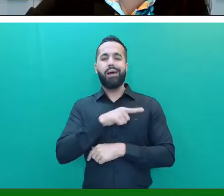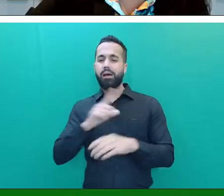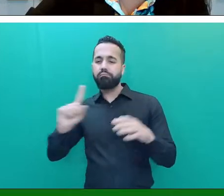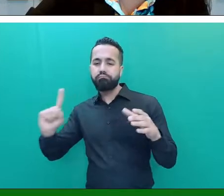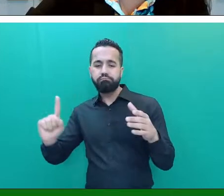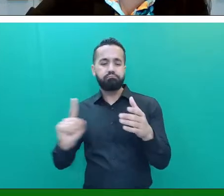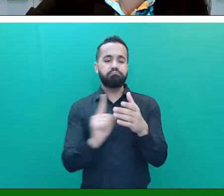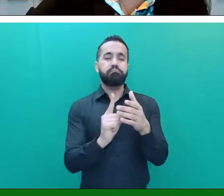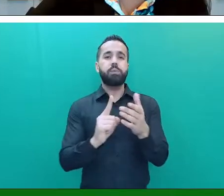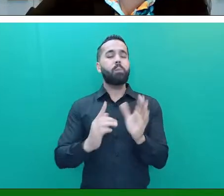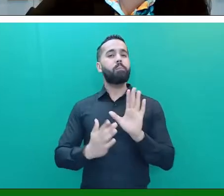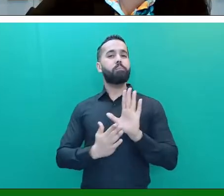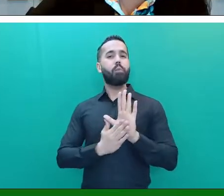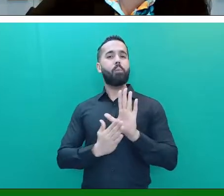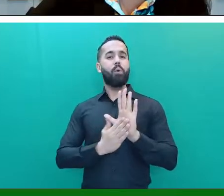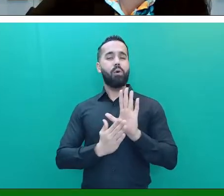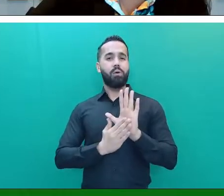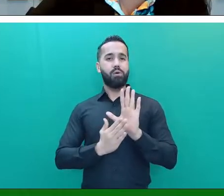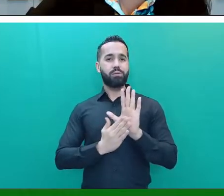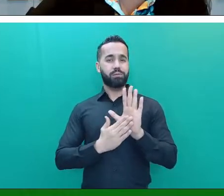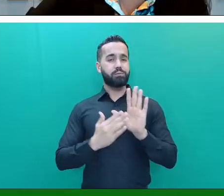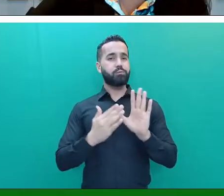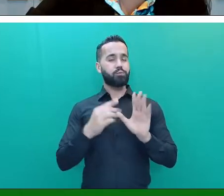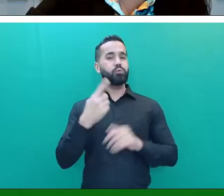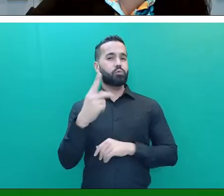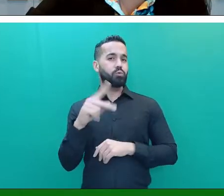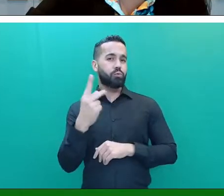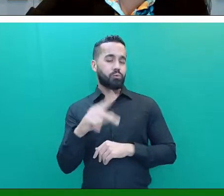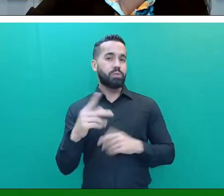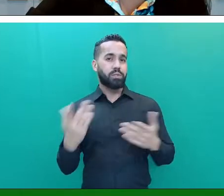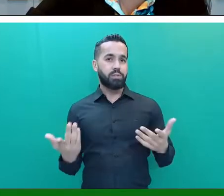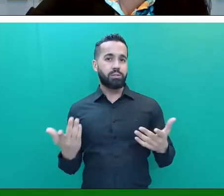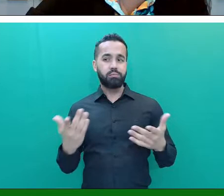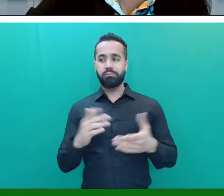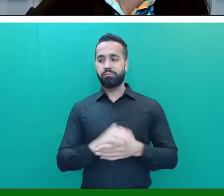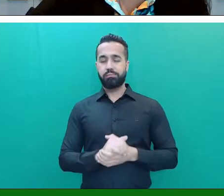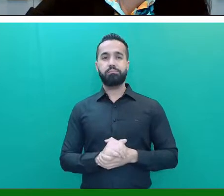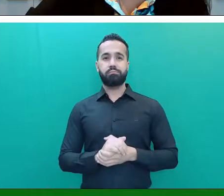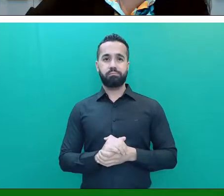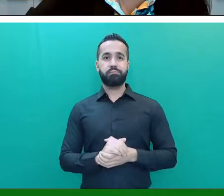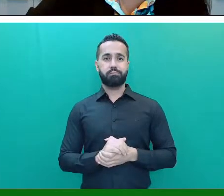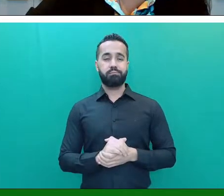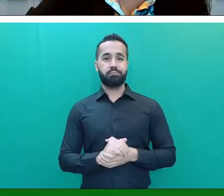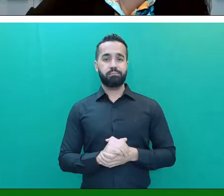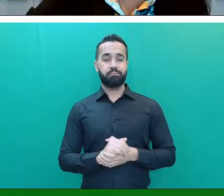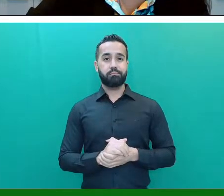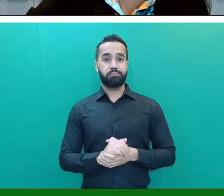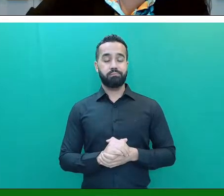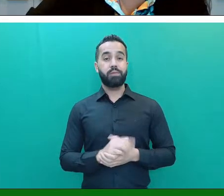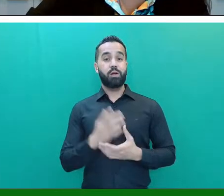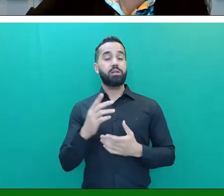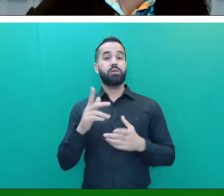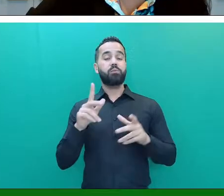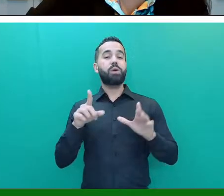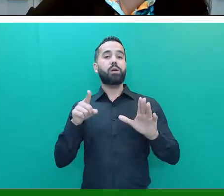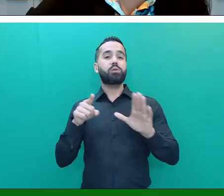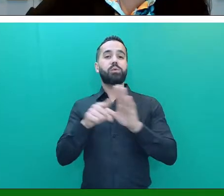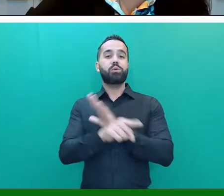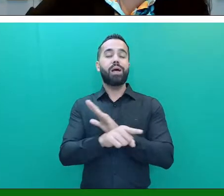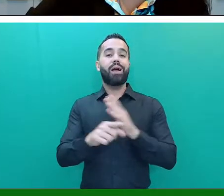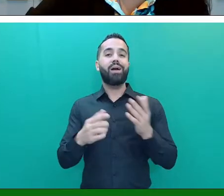Nesse quadro de implicações. De fato, eu acabo, por de alguma maneira, repetir a pergunta que fez a Patrícia, não é? Estão